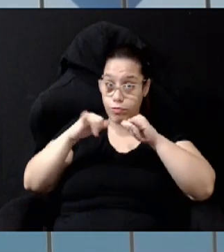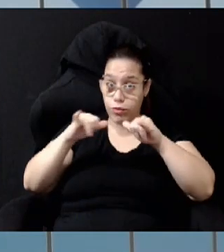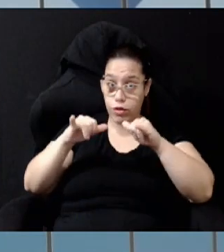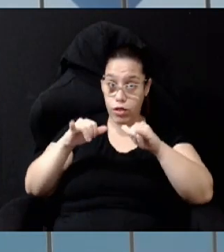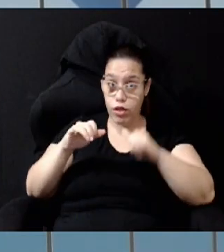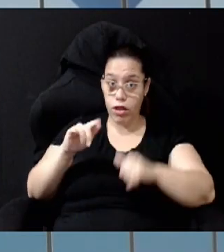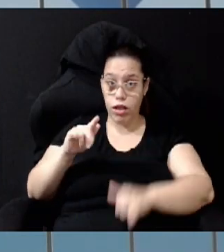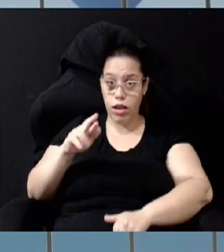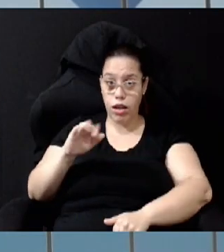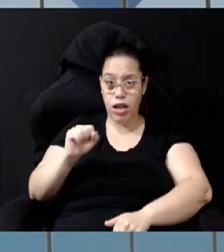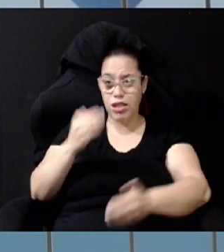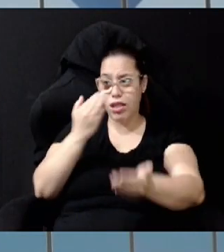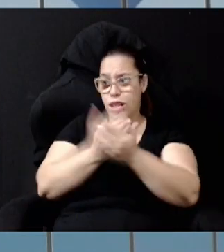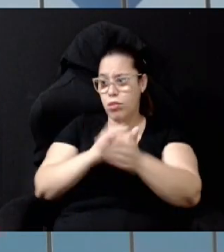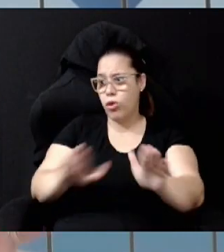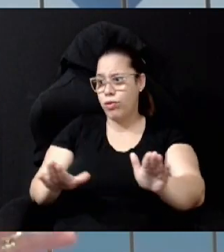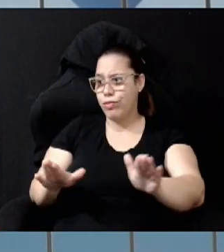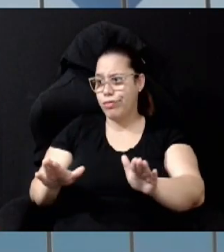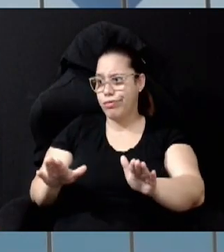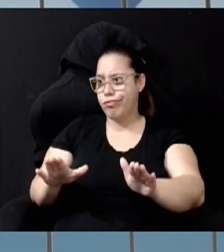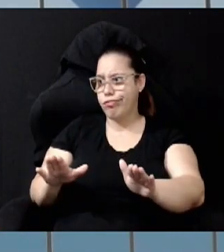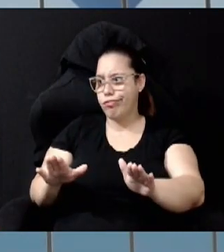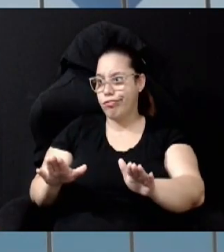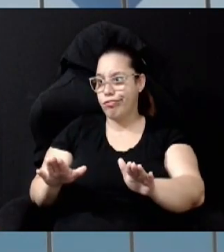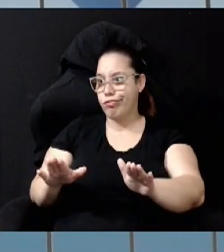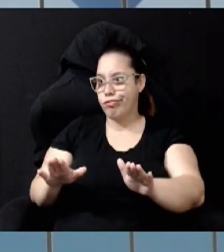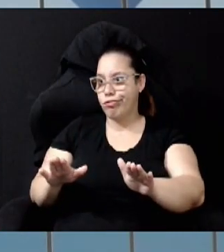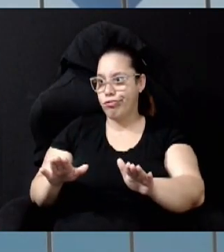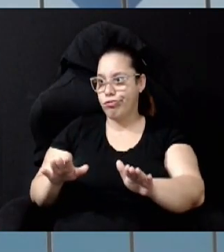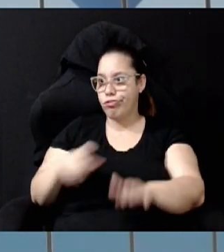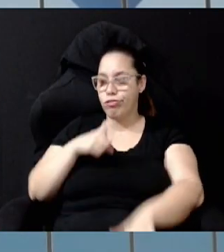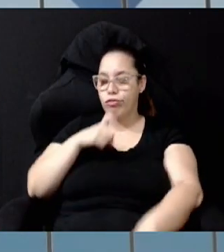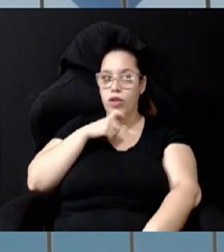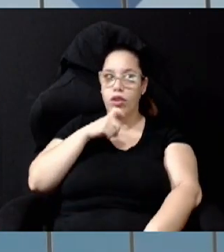né? A Europa morre no inverno. Sim. Então,